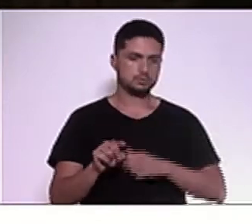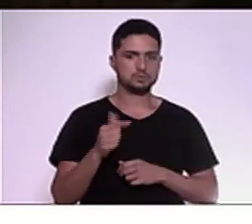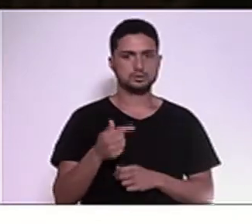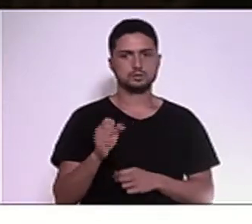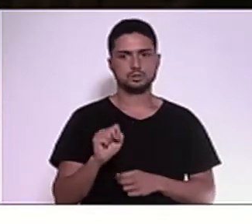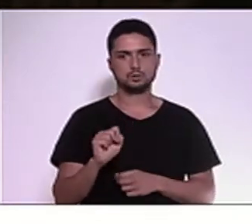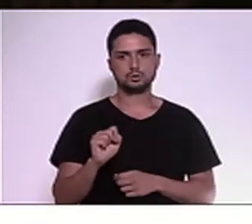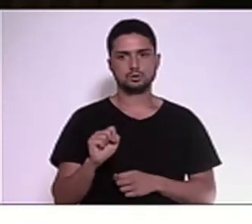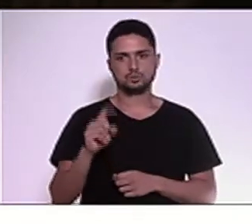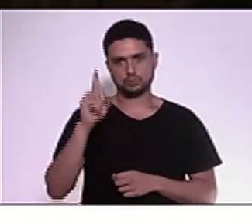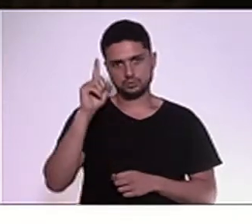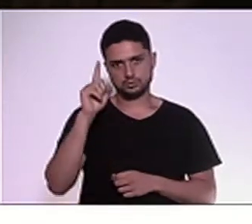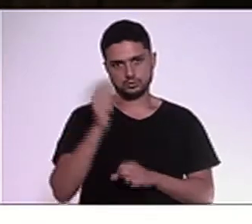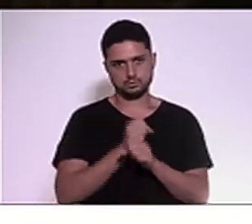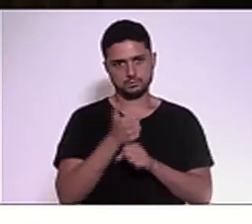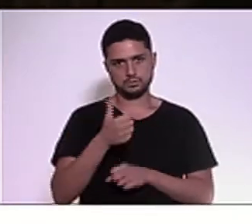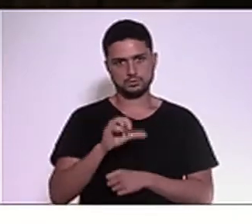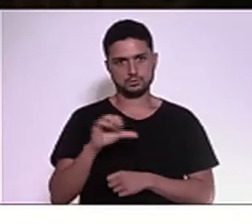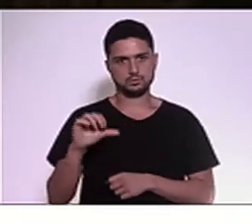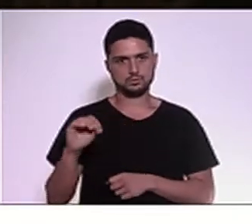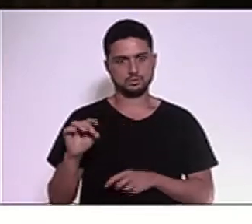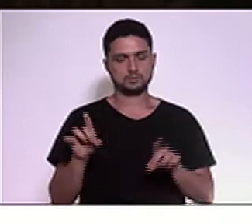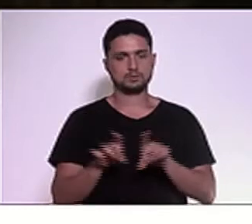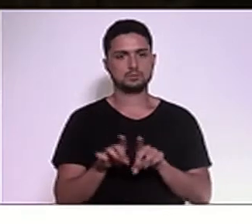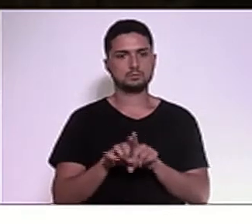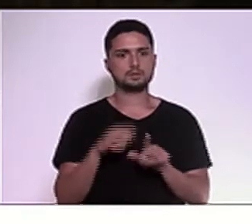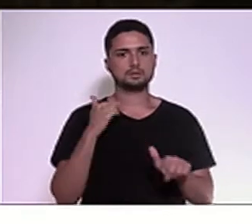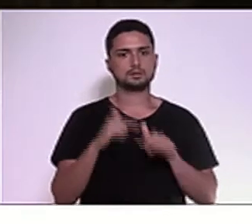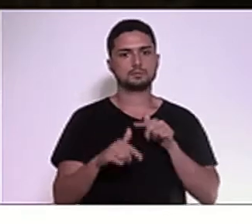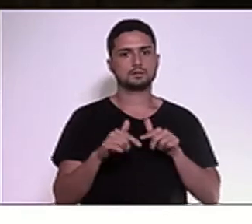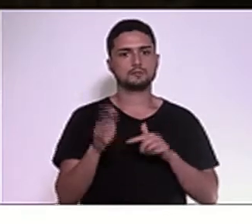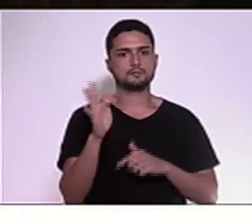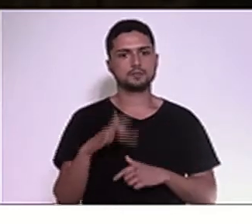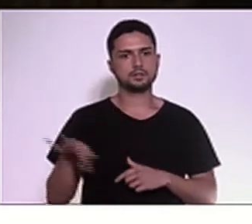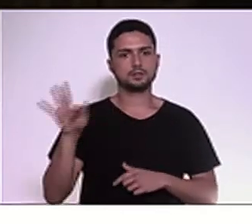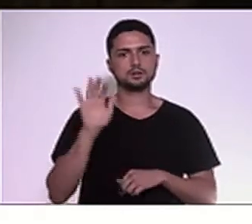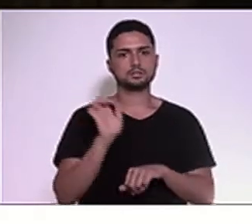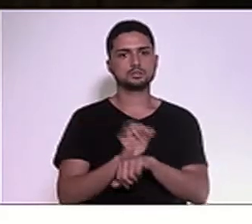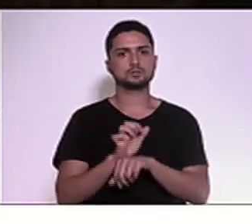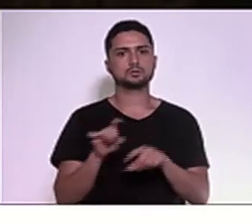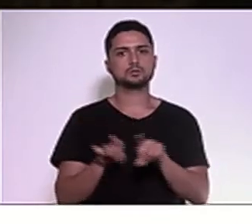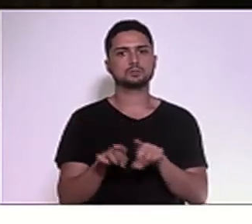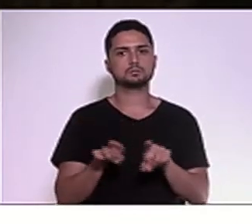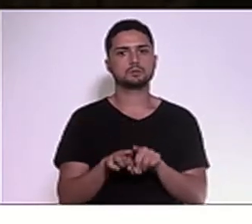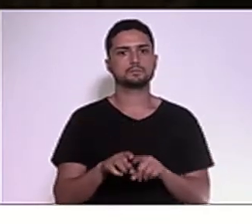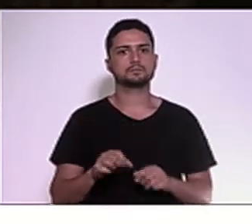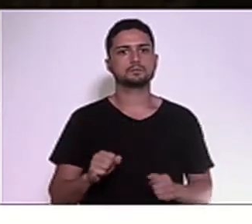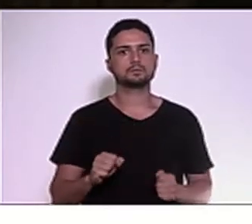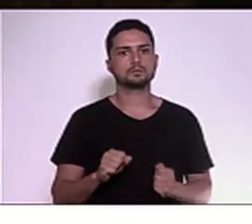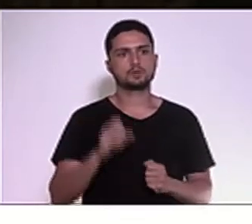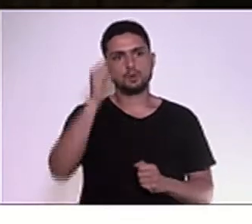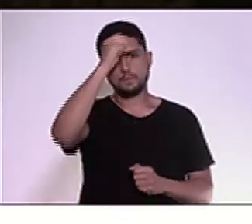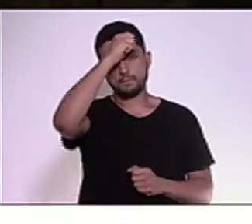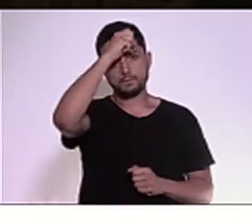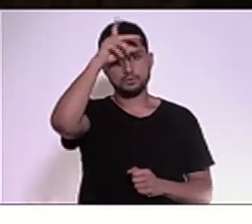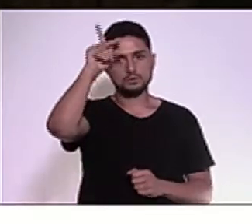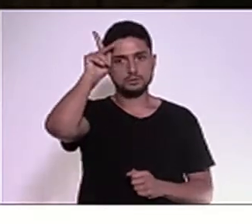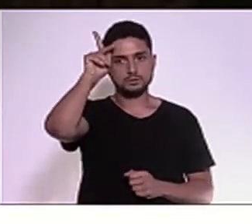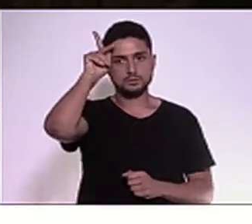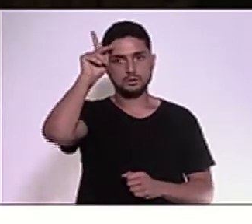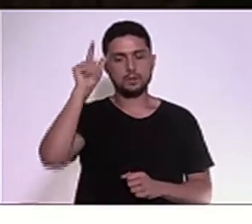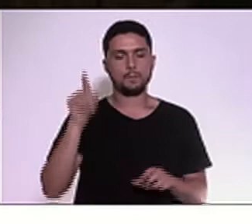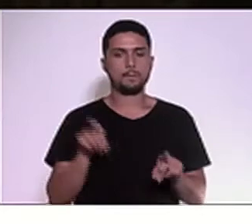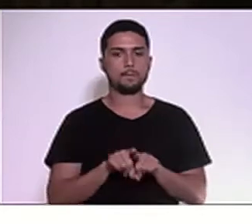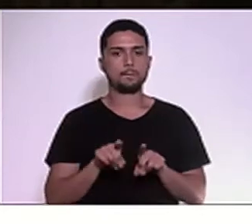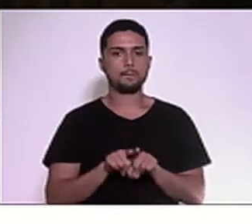de 90, bem como de serviços federais, estaduais ou municipais que, por força da disposição legal ou